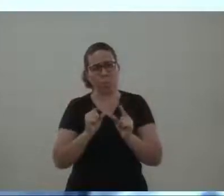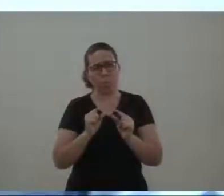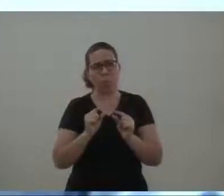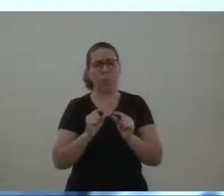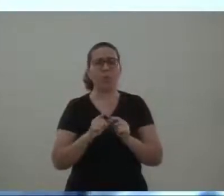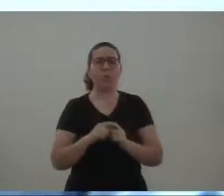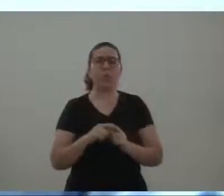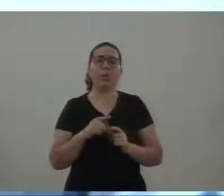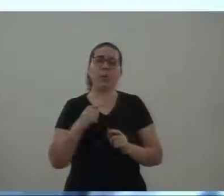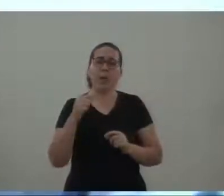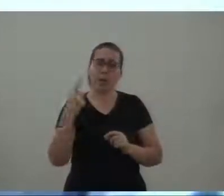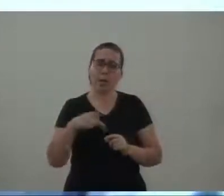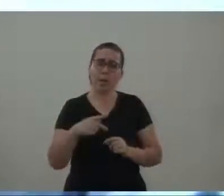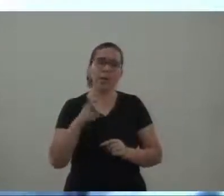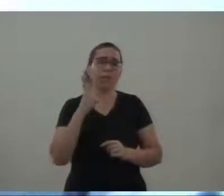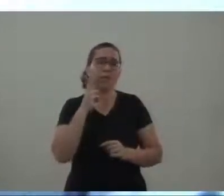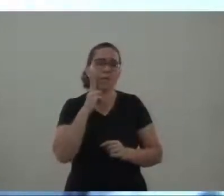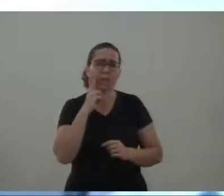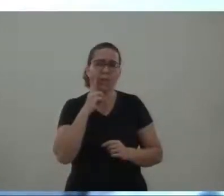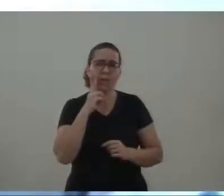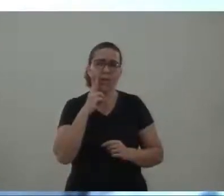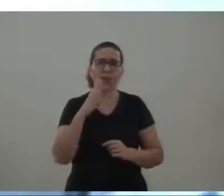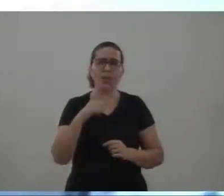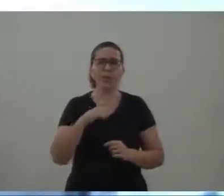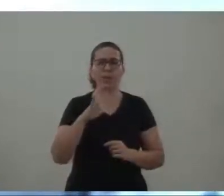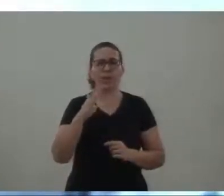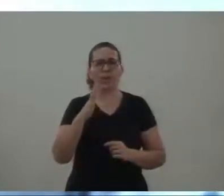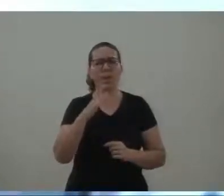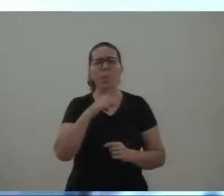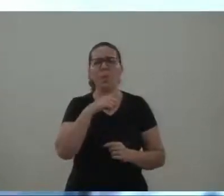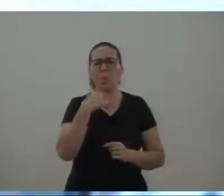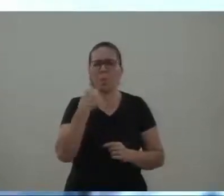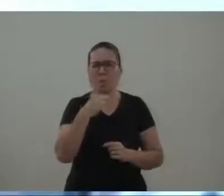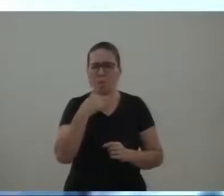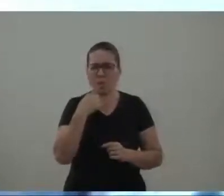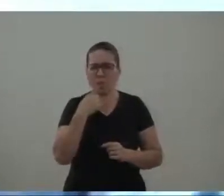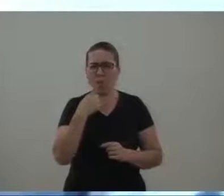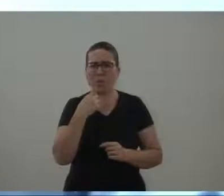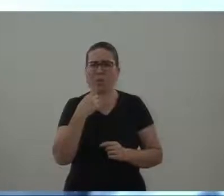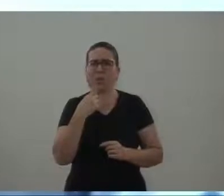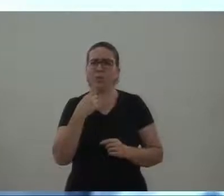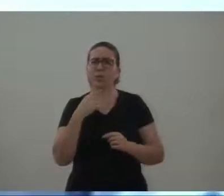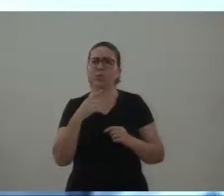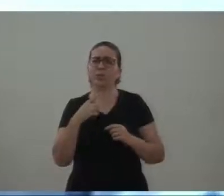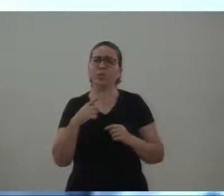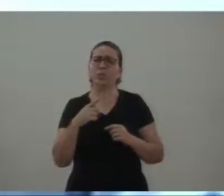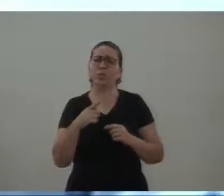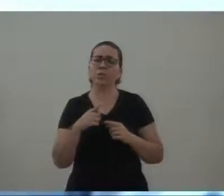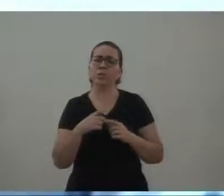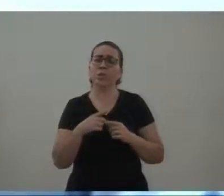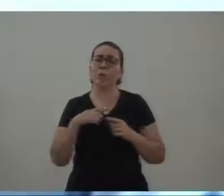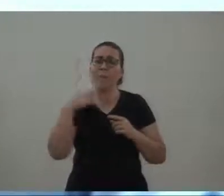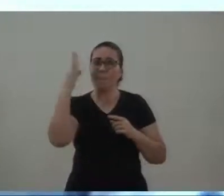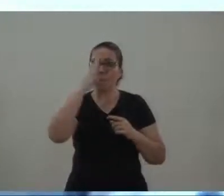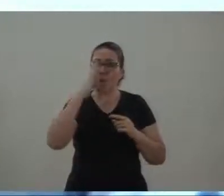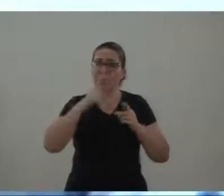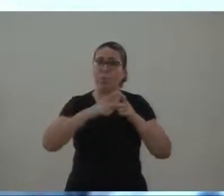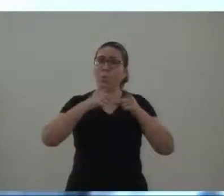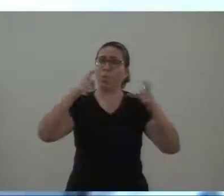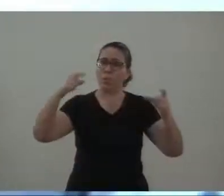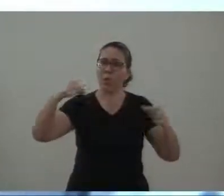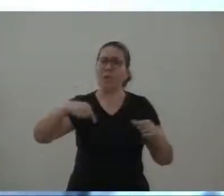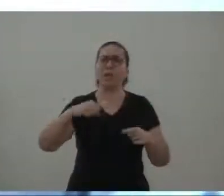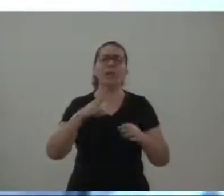aqui que em dinheiro, a média de mortes em relação à população, ela é bem inferior à média do país, ela é